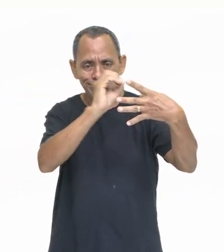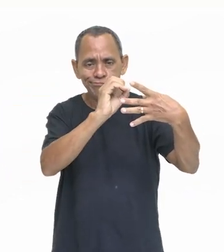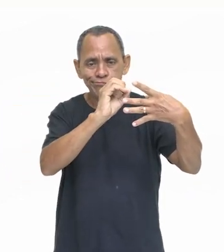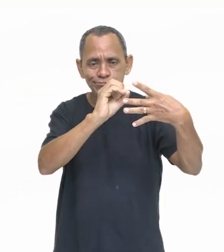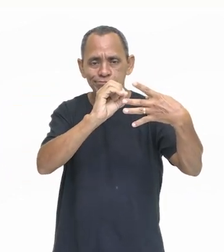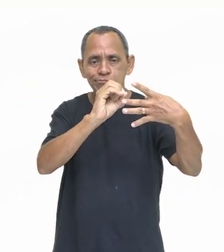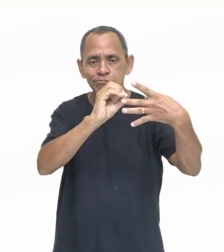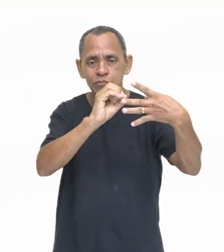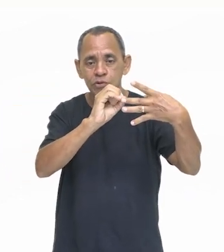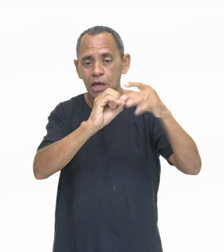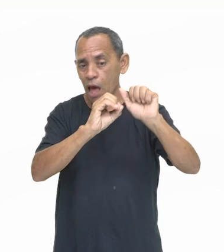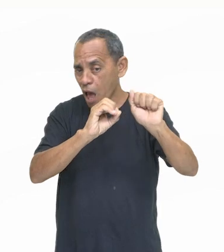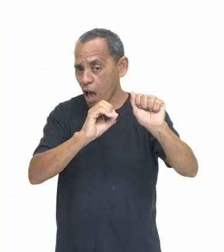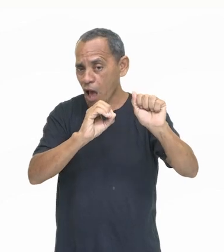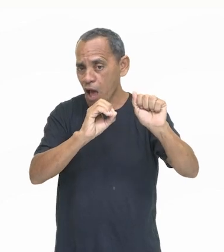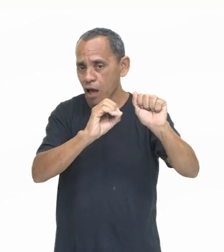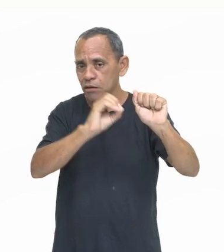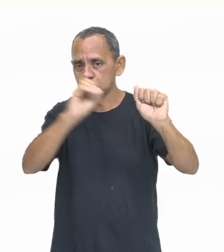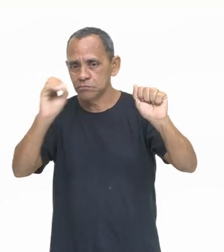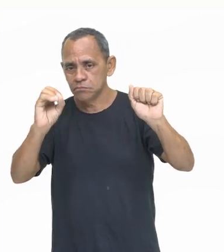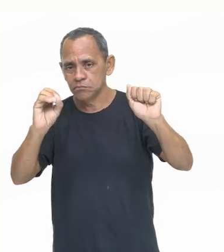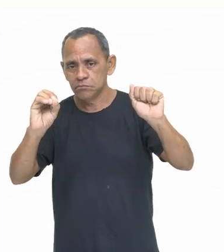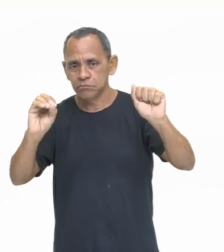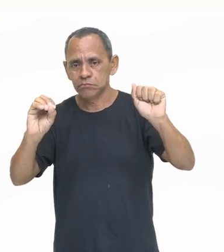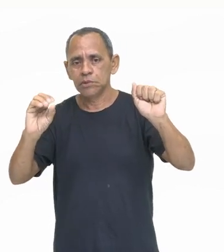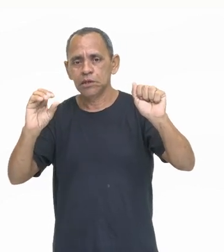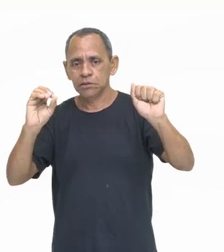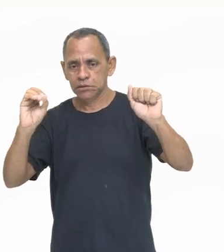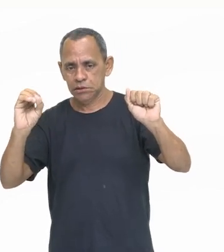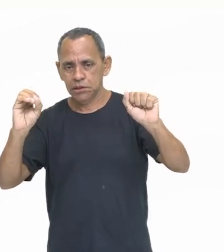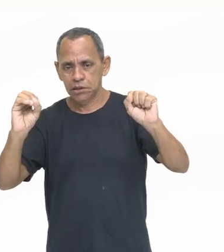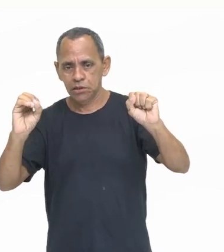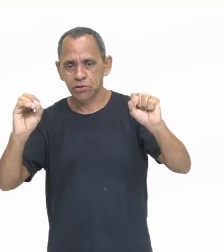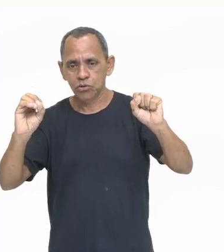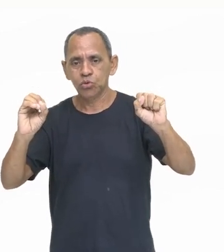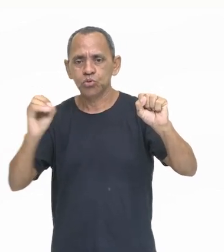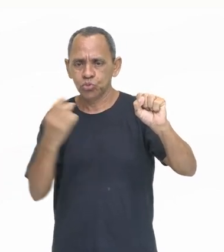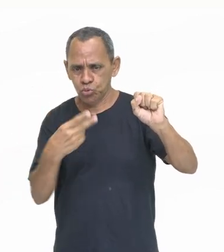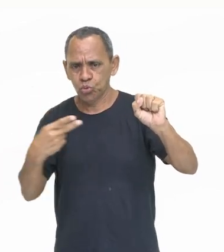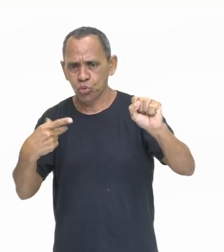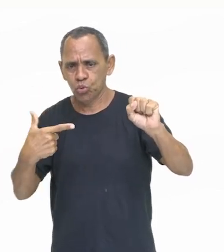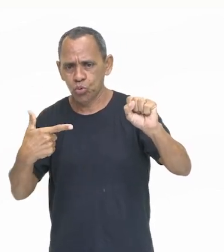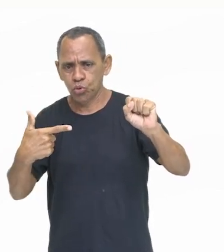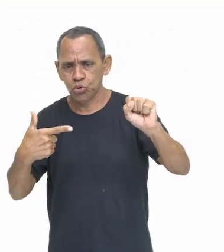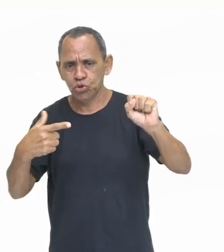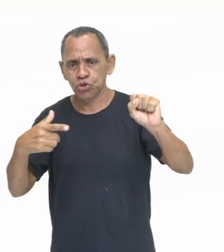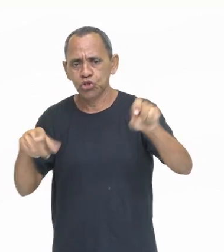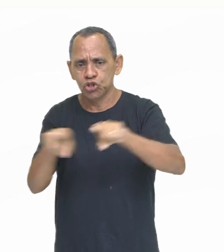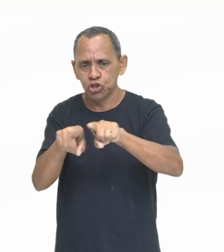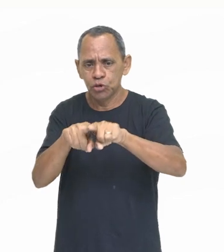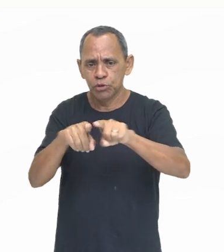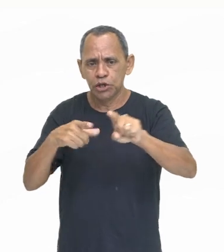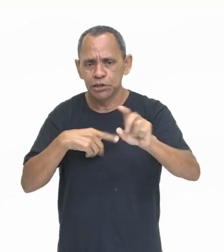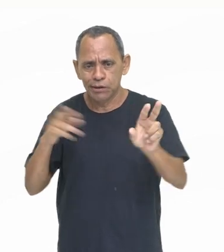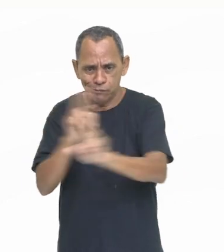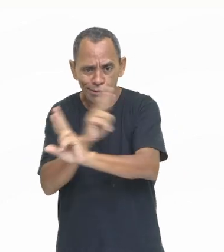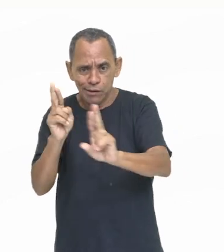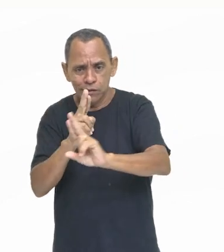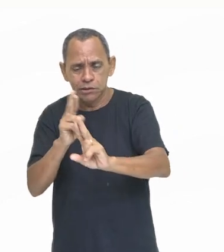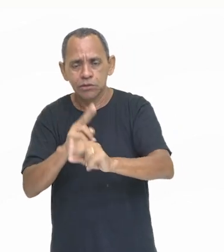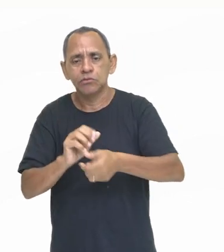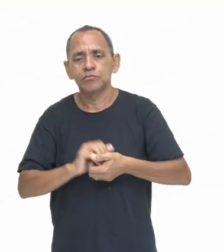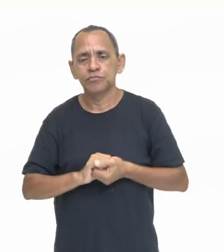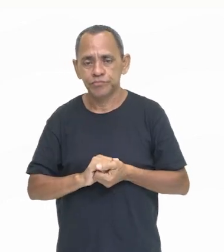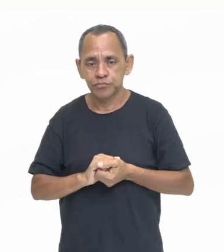no conjunto B, o 2 tem um correspondente lá também no conjunto B, o 4 também tem um correspondente lá no